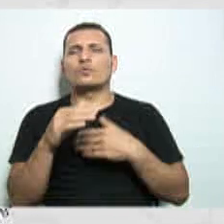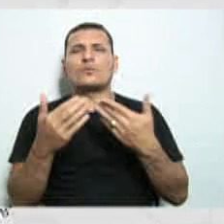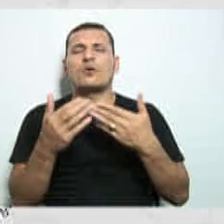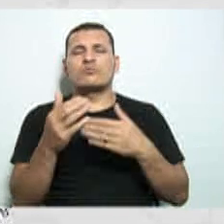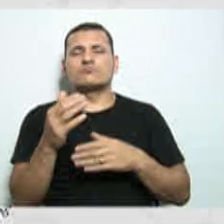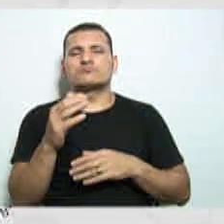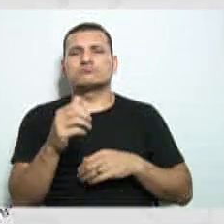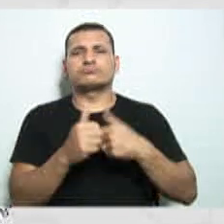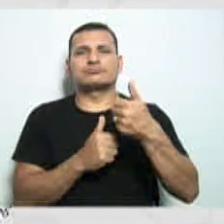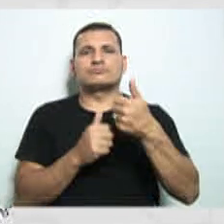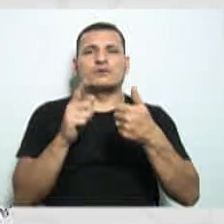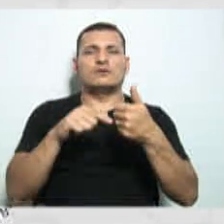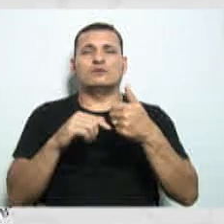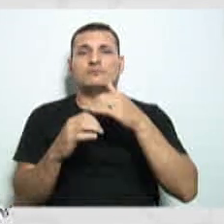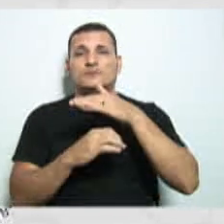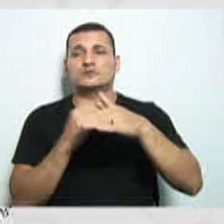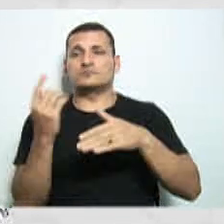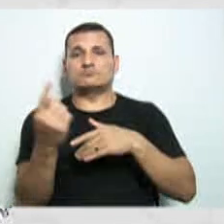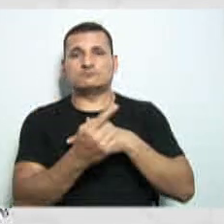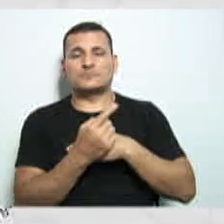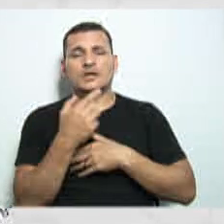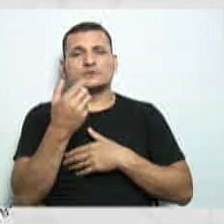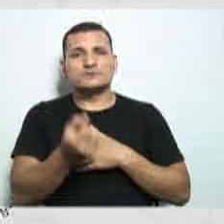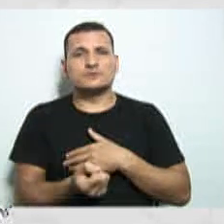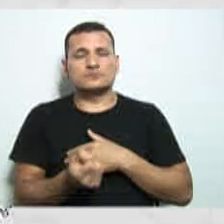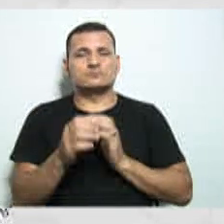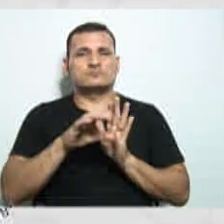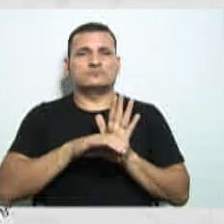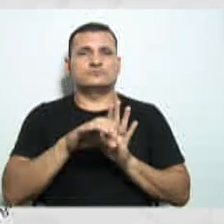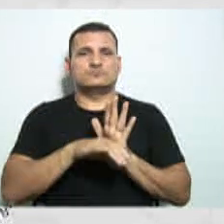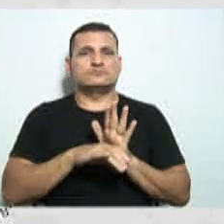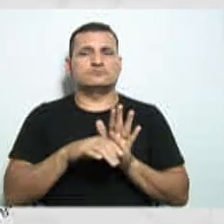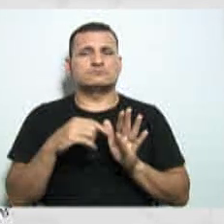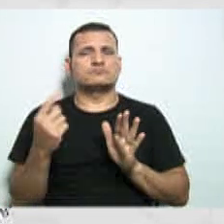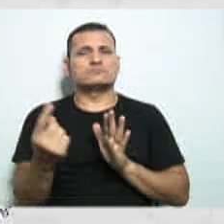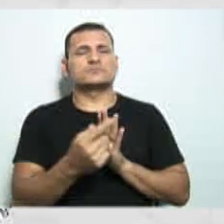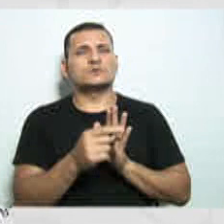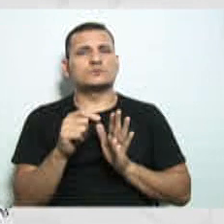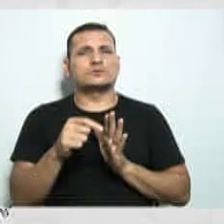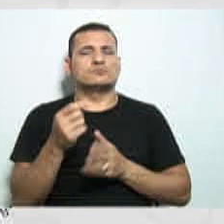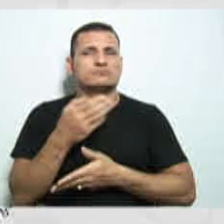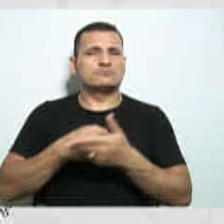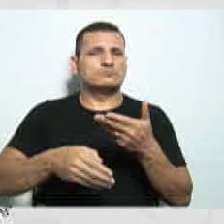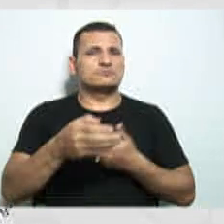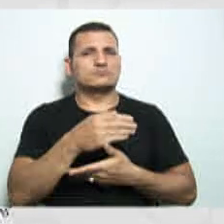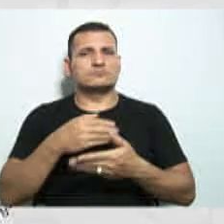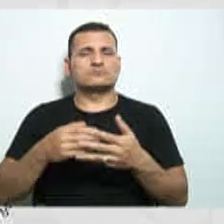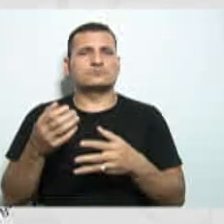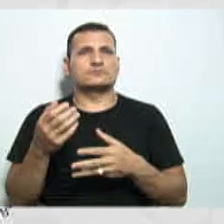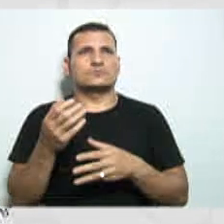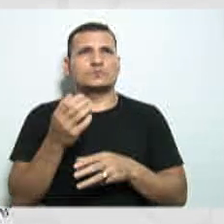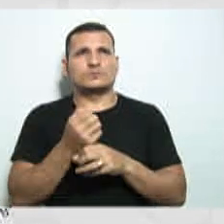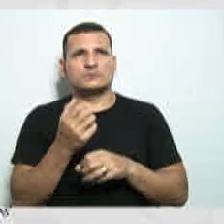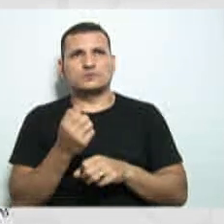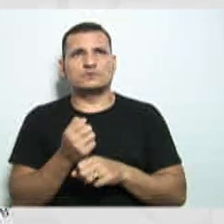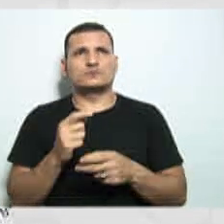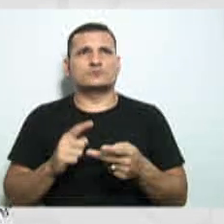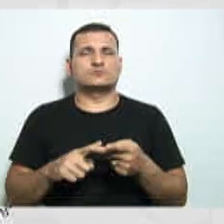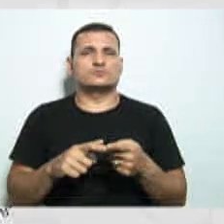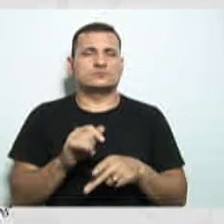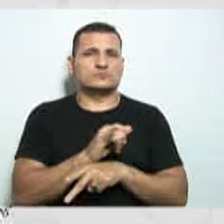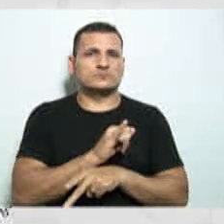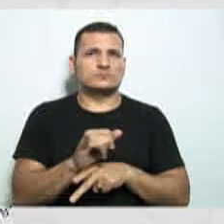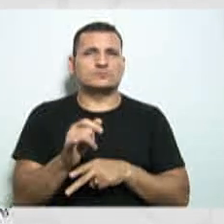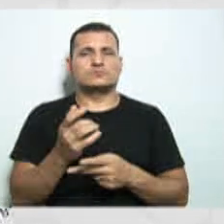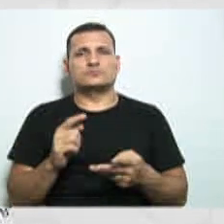empresas adotarem esse conceito, né, que reside no fato de que ela se relaciona com atividades de contabilidade, planejamento